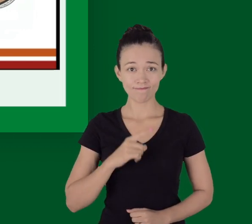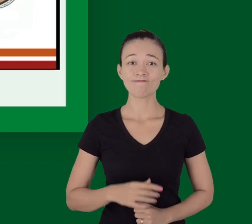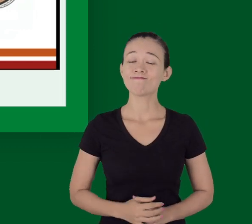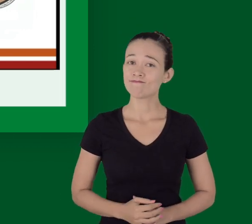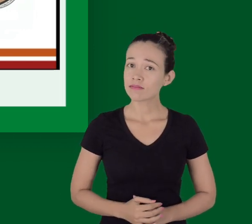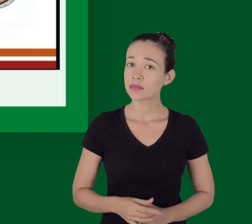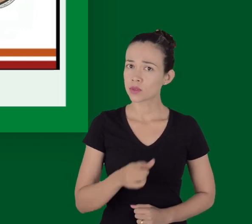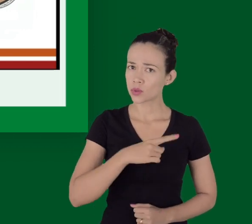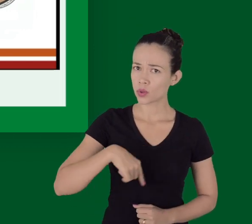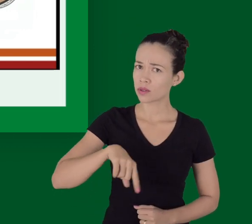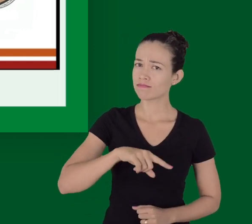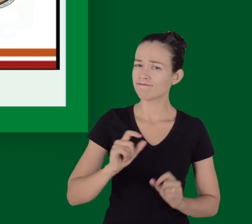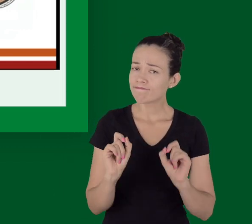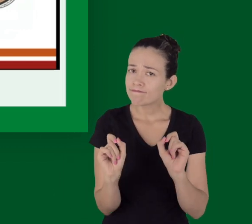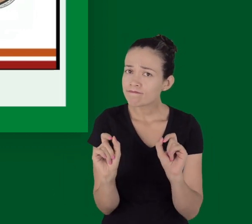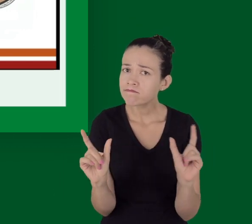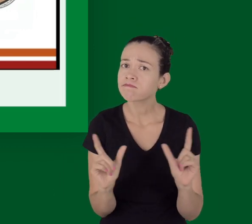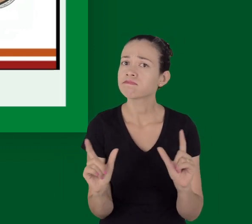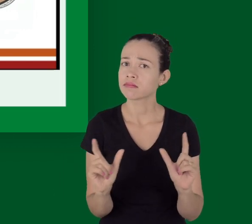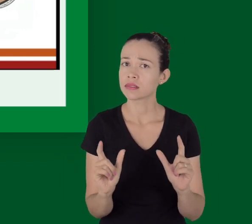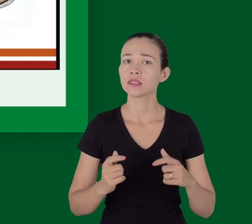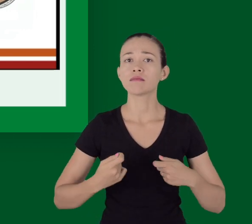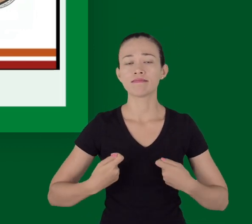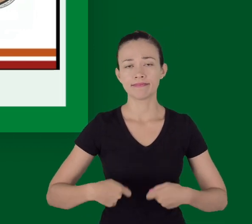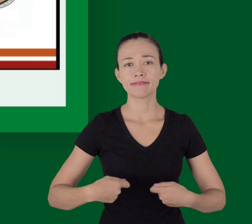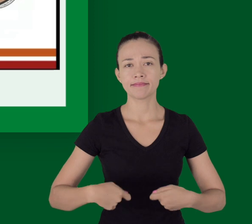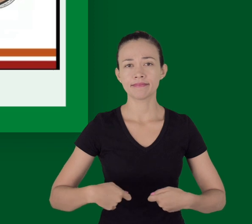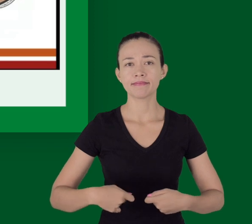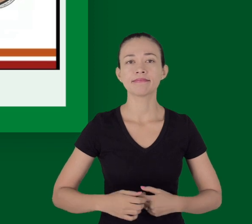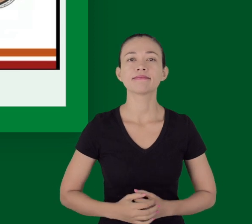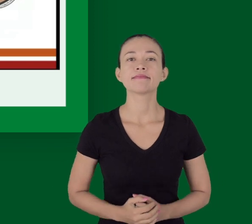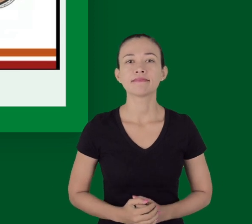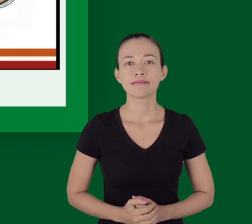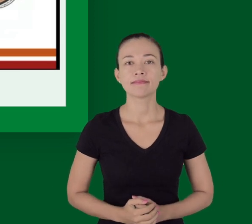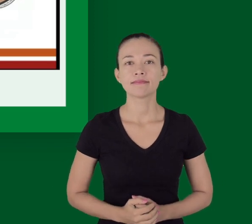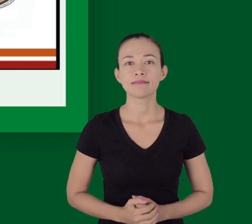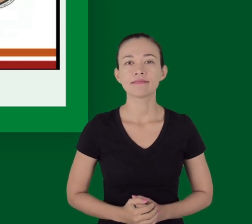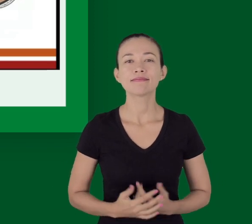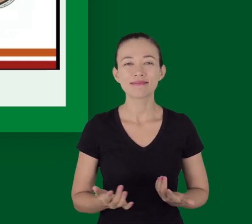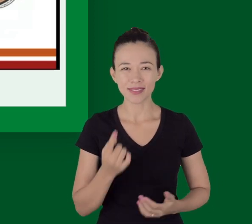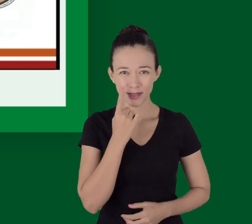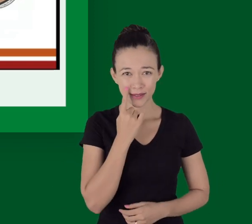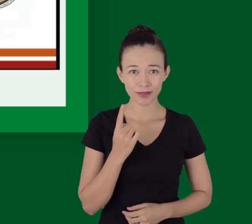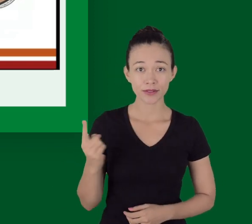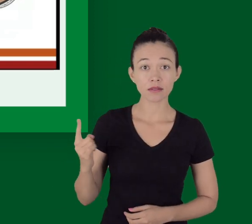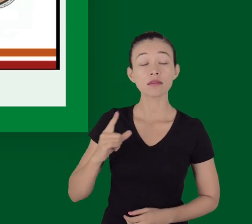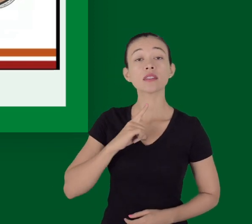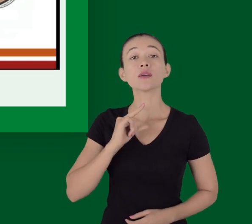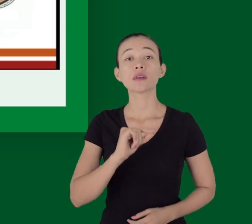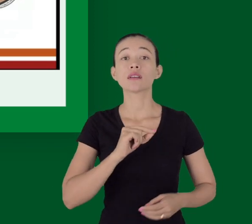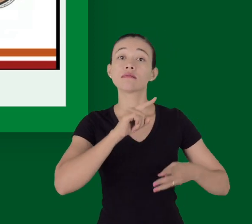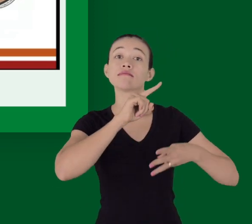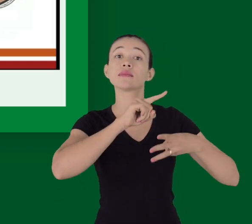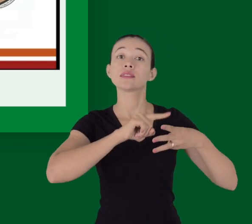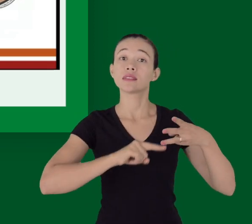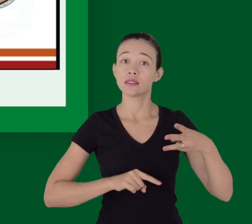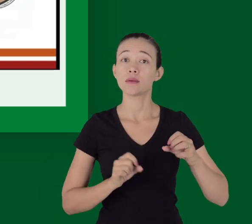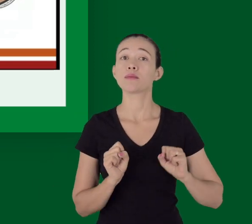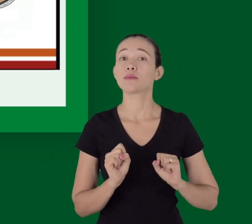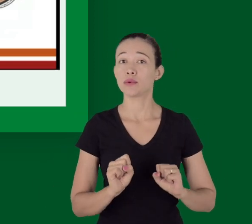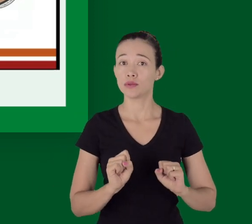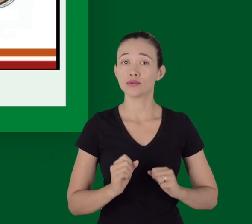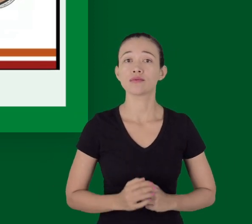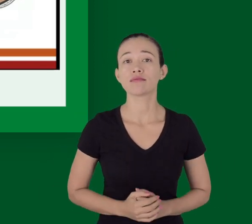hemiparesia e hemiplegia contralateral, isso já é um sinal de gravidade em relação aos processos de herniação. Então, são